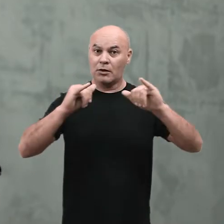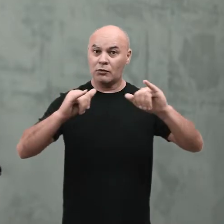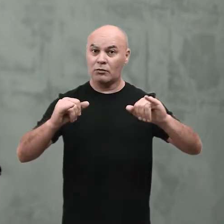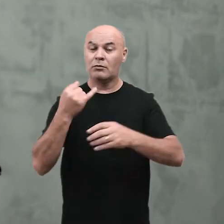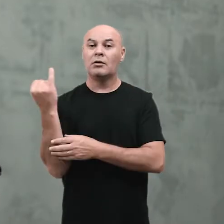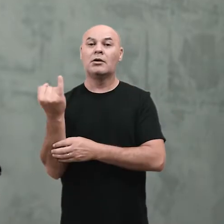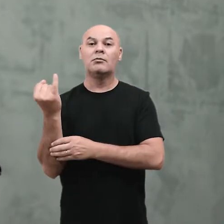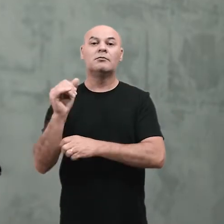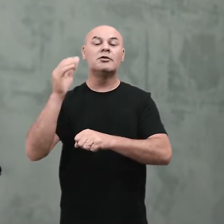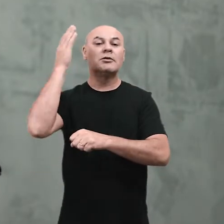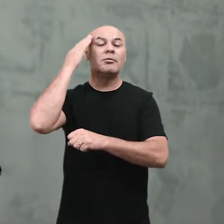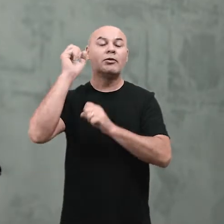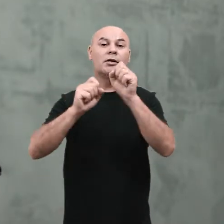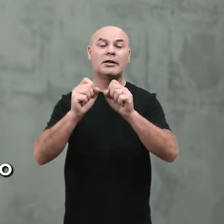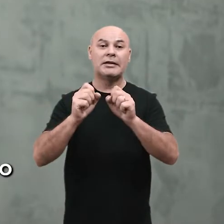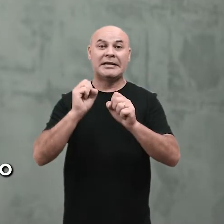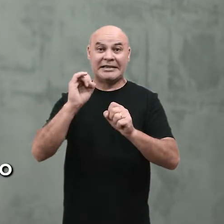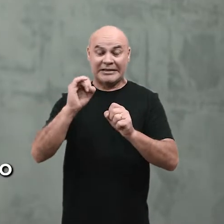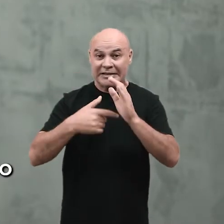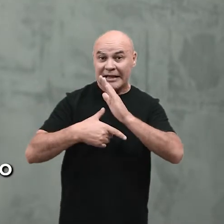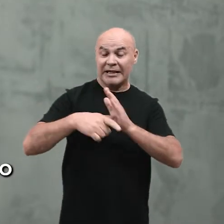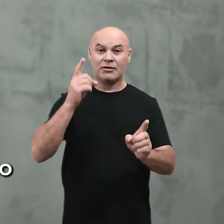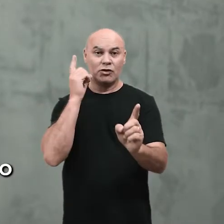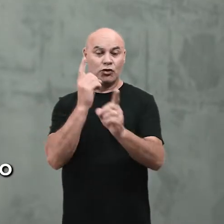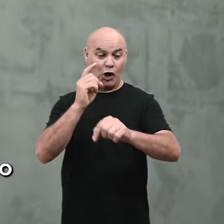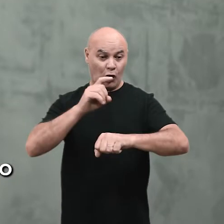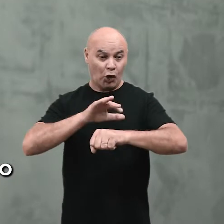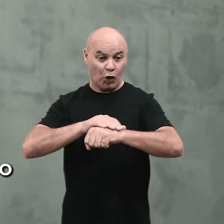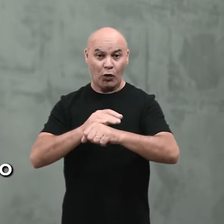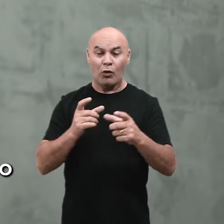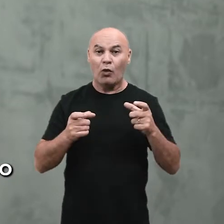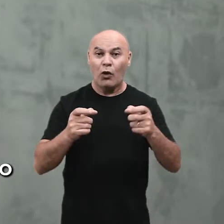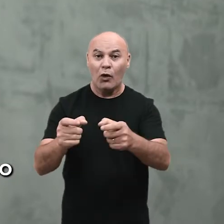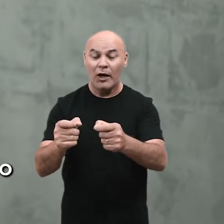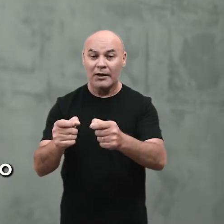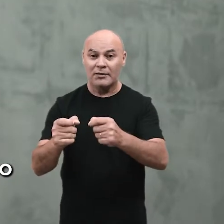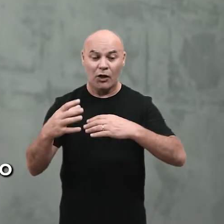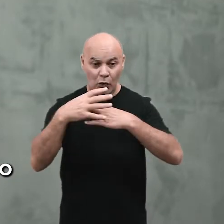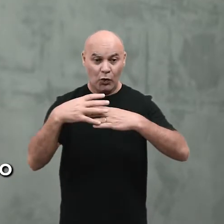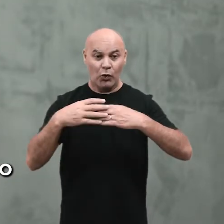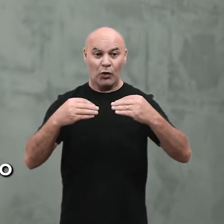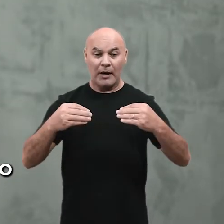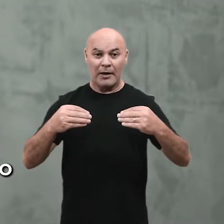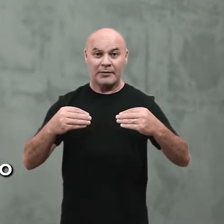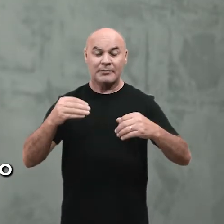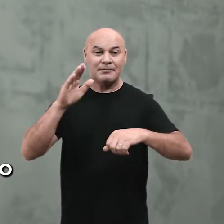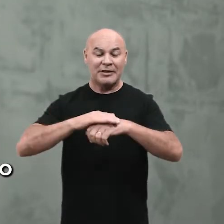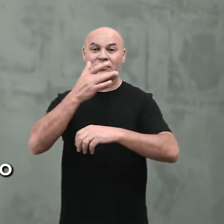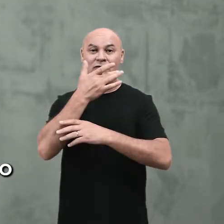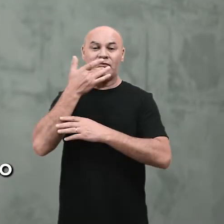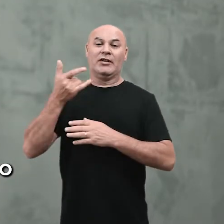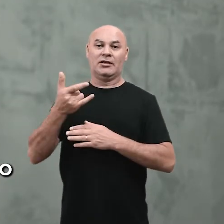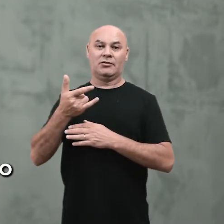gente saber que quanto mais cedo a gente detecta a doença, o prognóstico e as chances de cura é muito